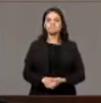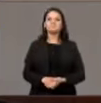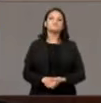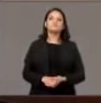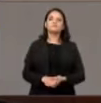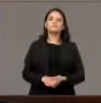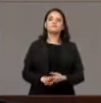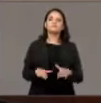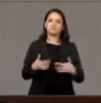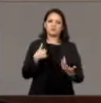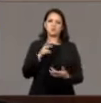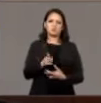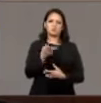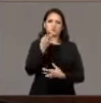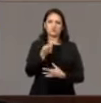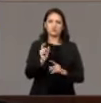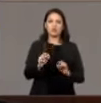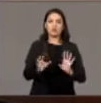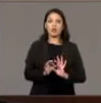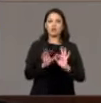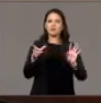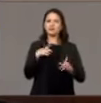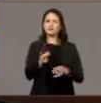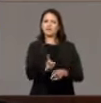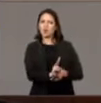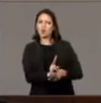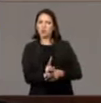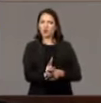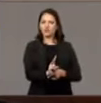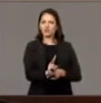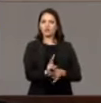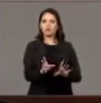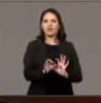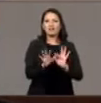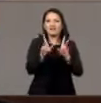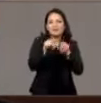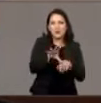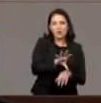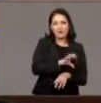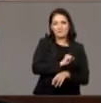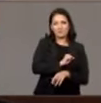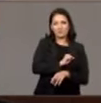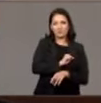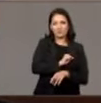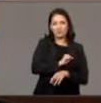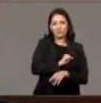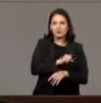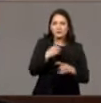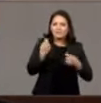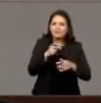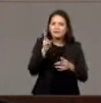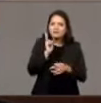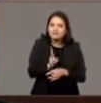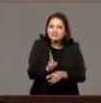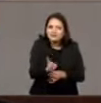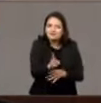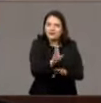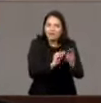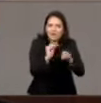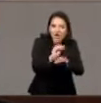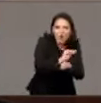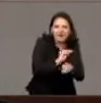eu sempre digo, liberdade se vigia. Liberdade é mais ou menos como amor. A gente não pode descuidar nem um minuto que o rapaz vai embora. A gente trata